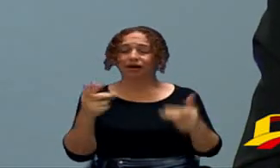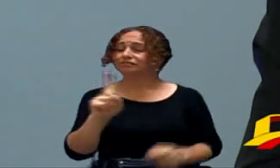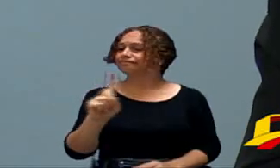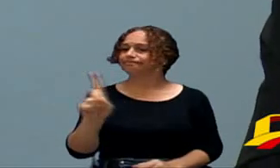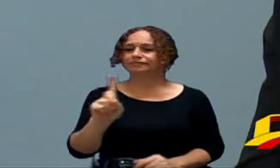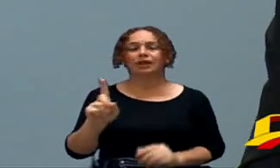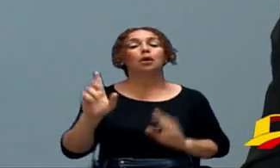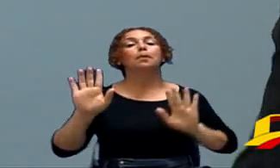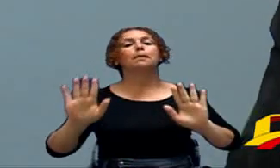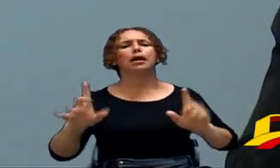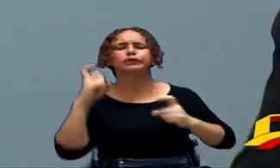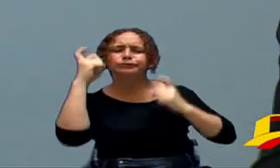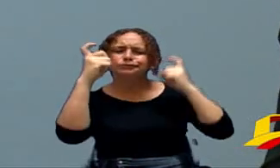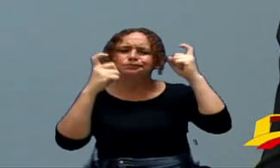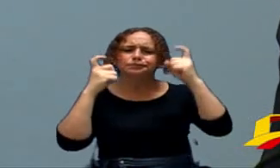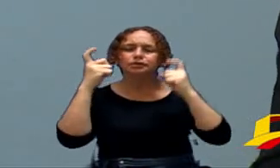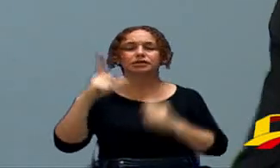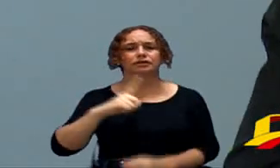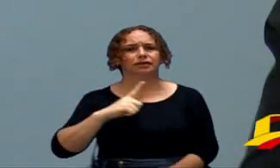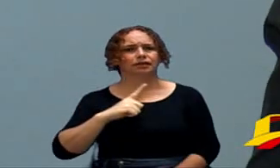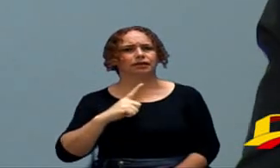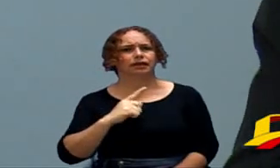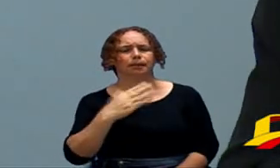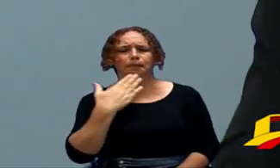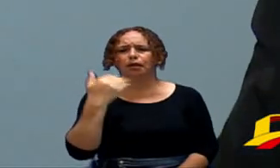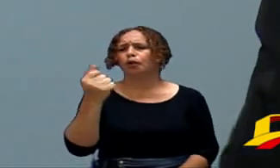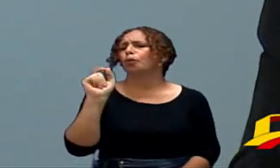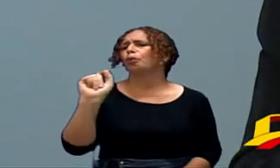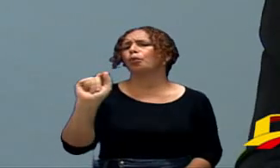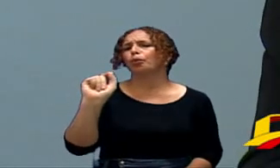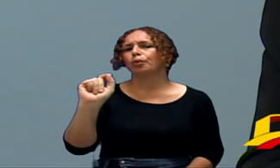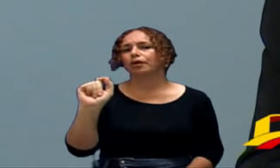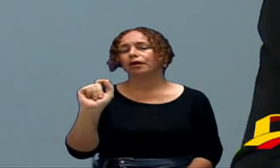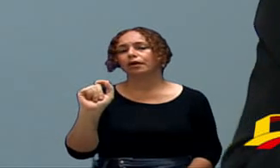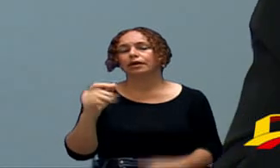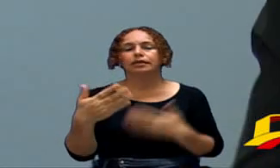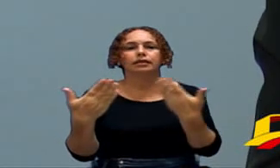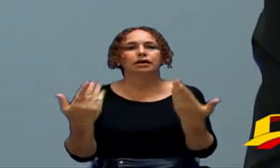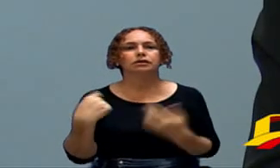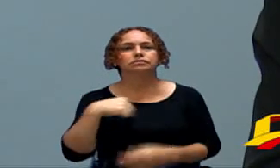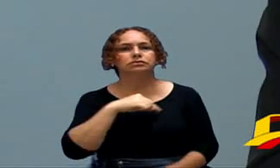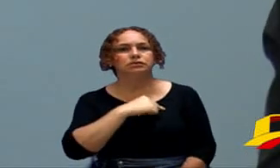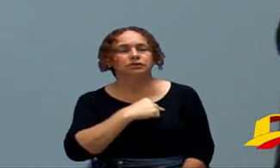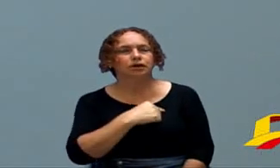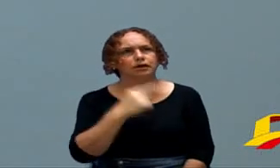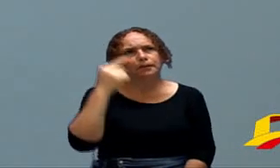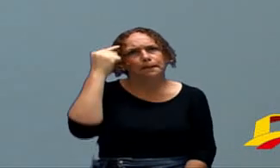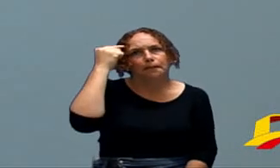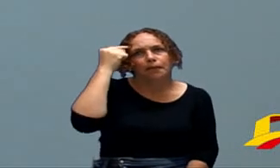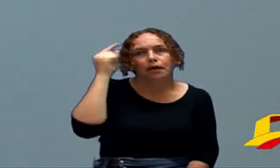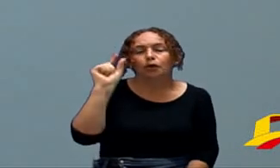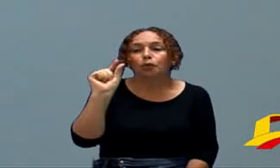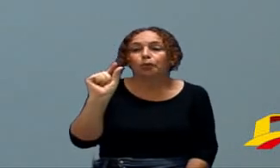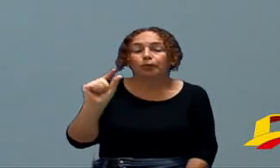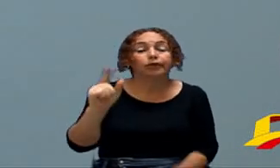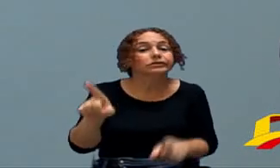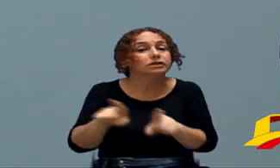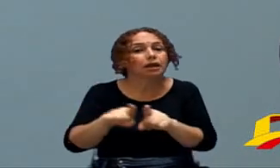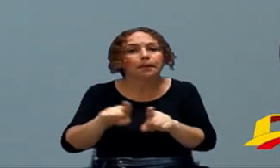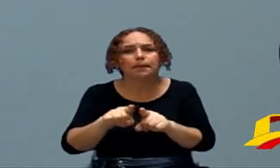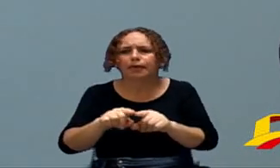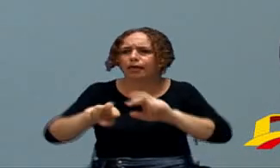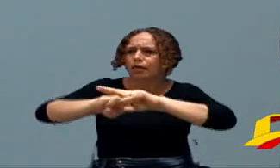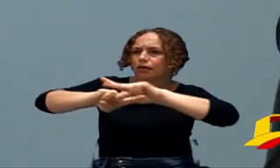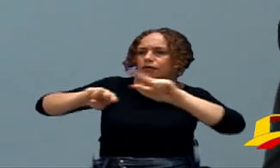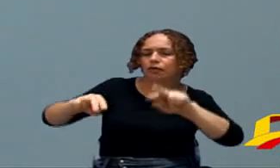uma indagação que nós fizemos, o que, que era melhor? E daí nós tivemos o cuidado de ouvir não só as pessoas que estavam no Conselho